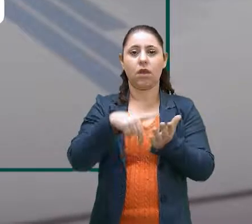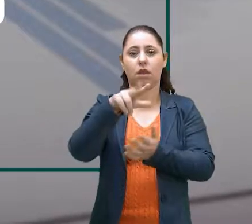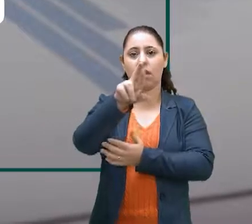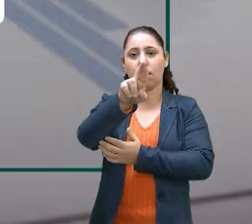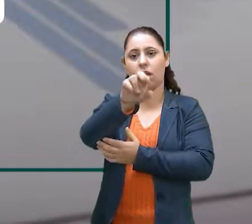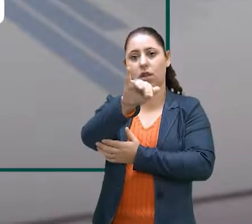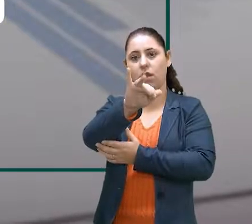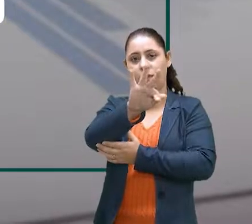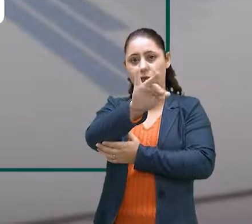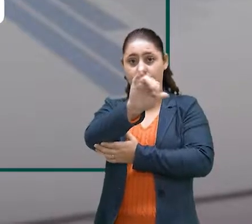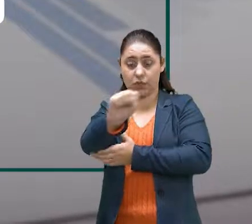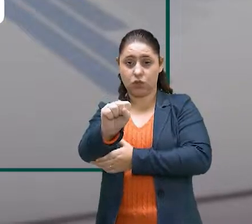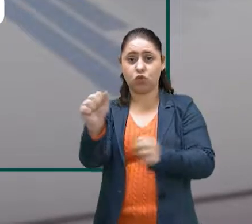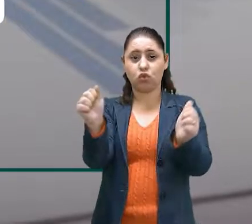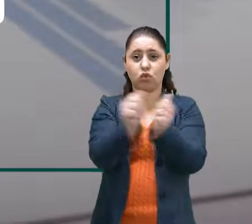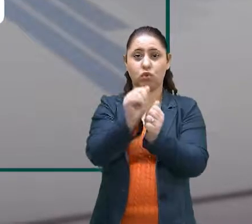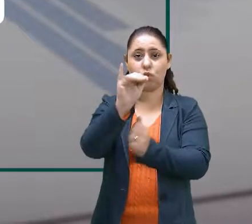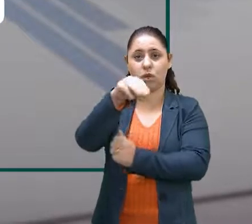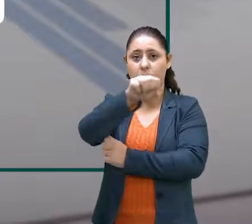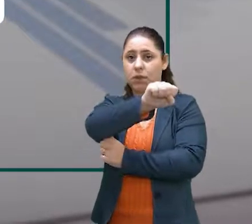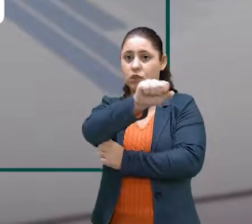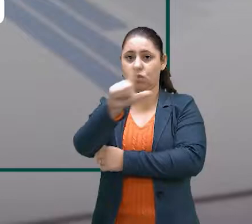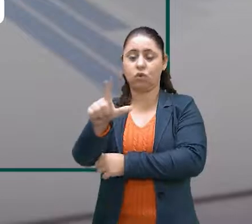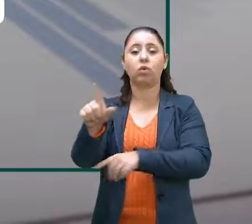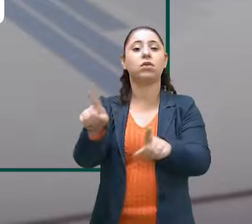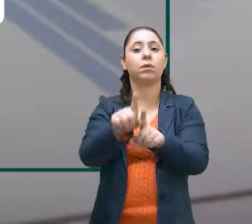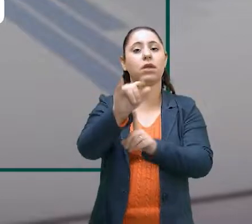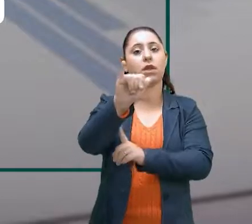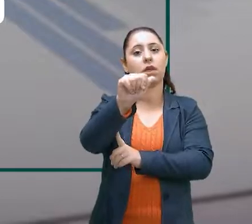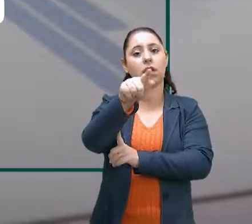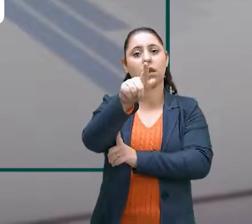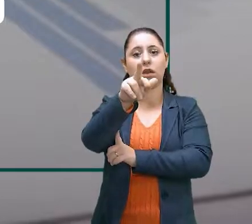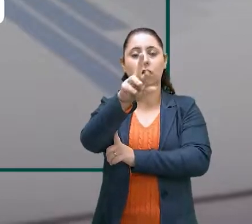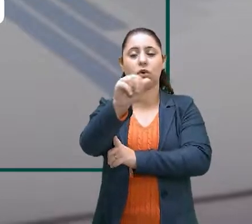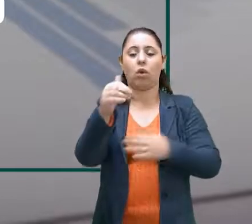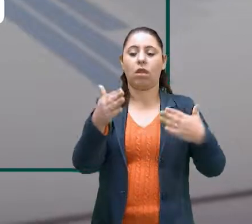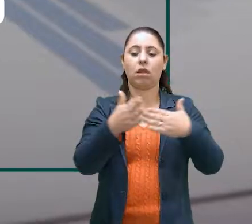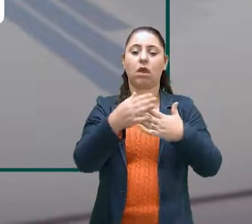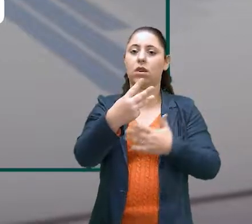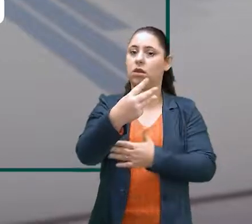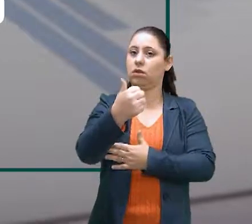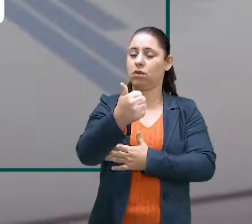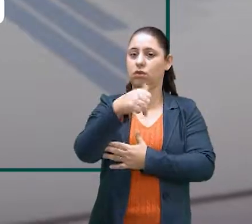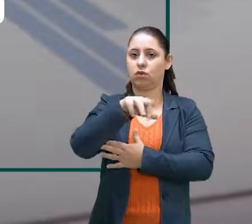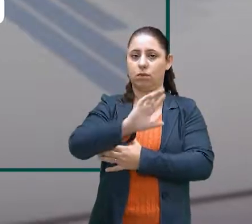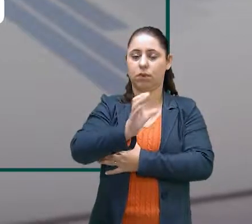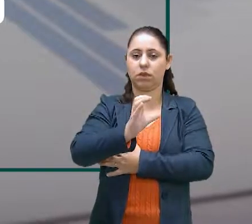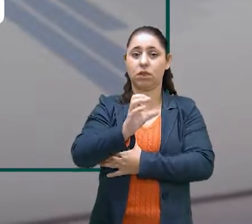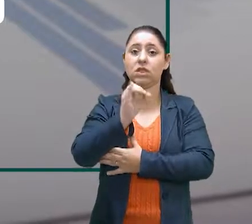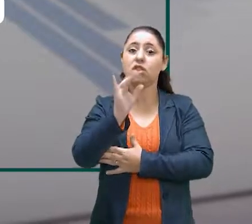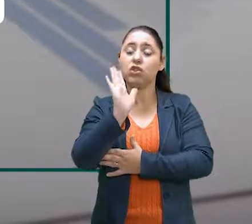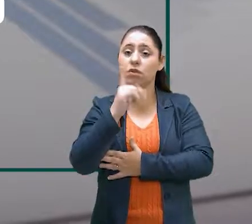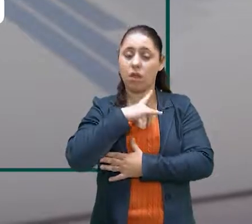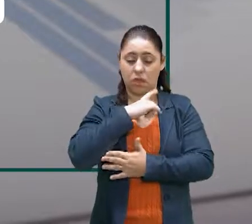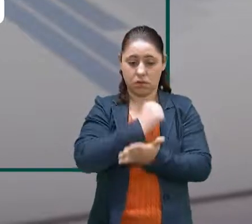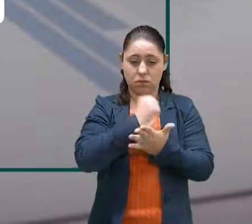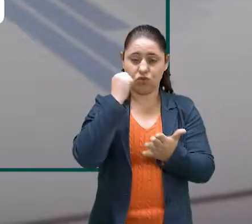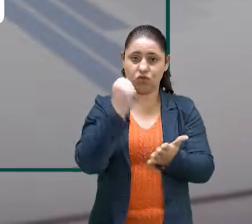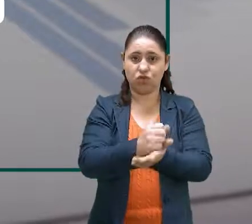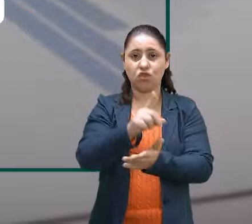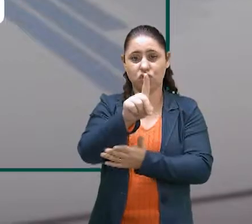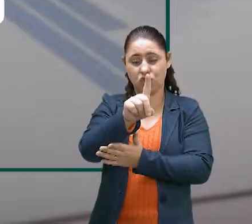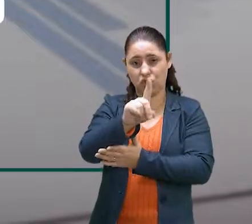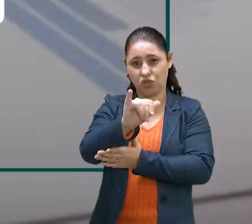ao Refis deverá fazer o requerimento junto ao Imasul ou Iagro até 31 de março. Caso o débito já